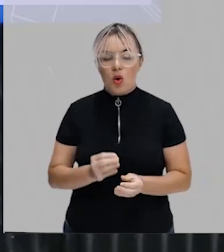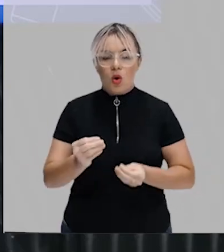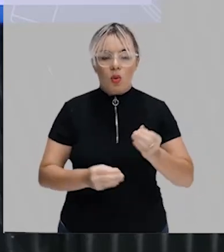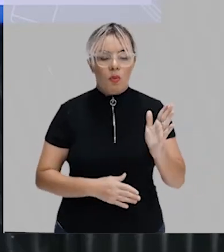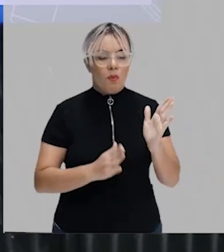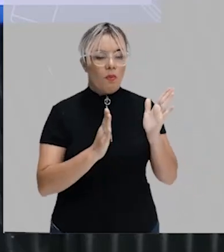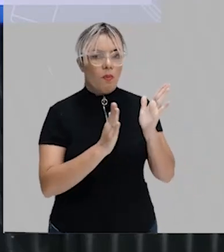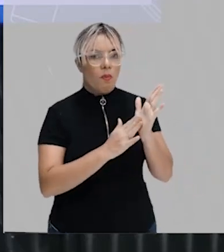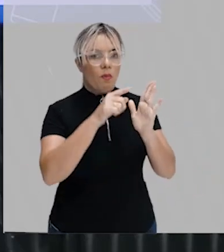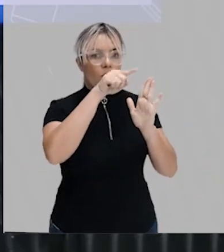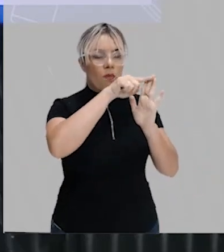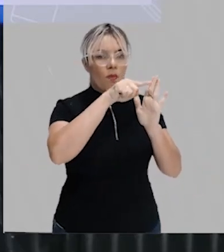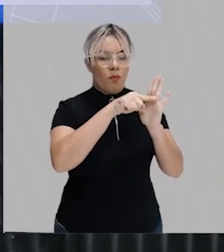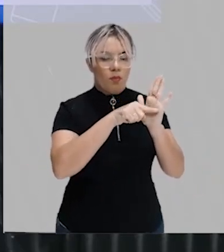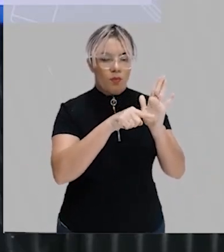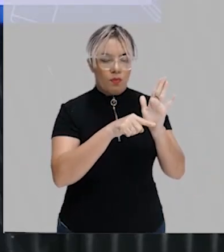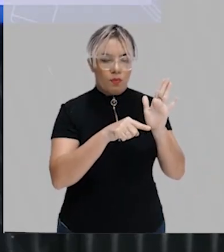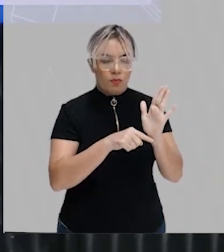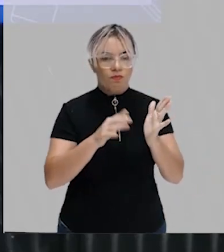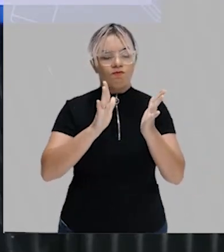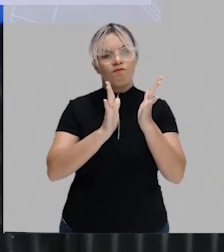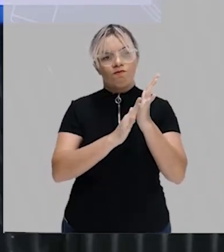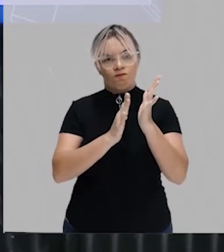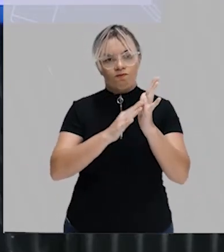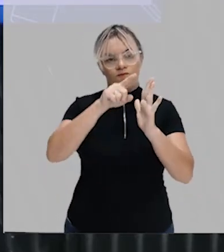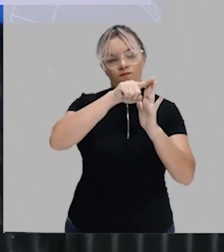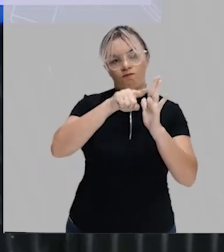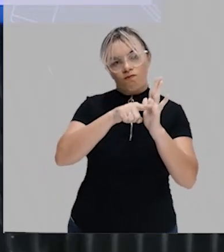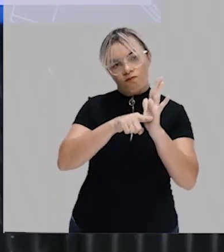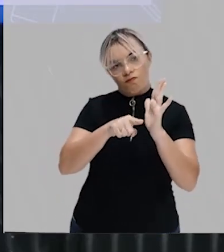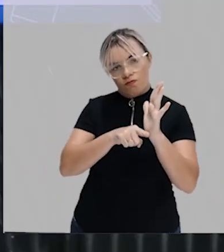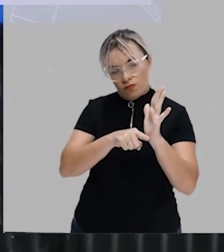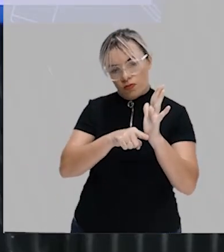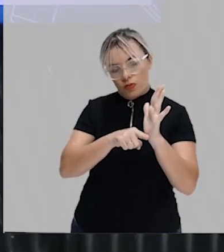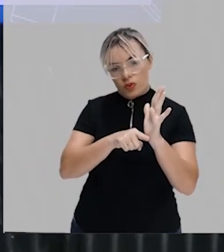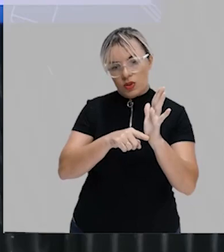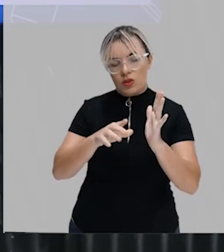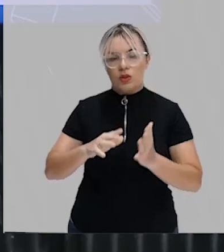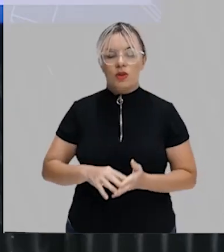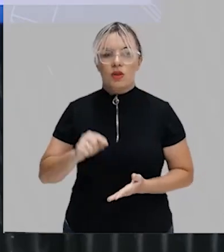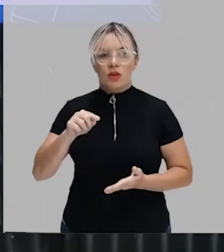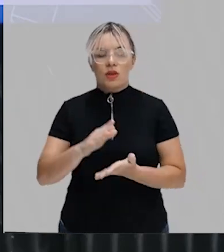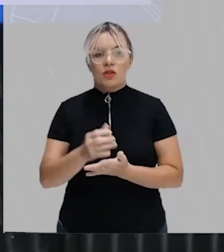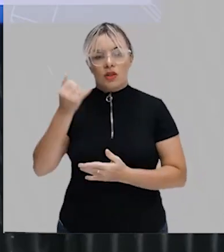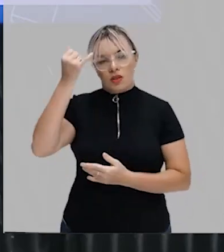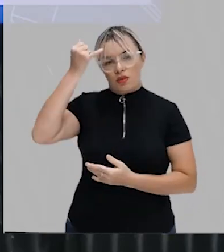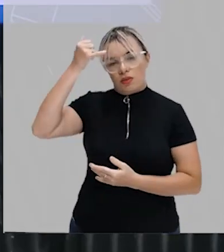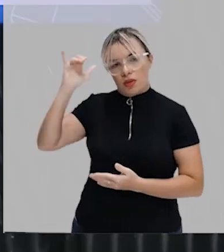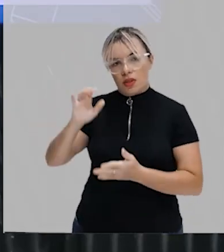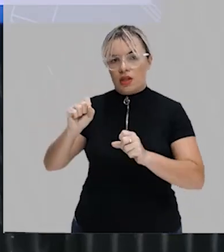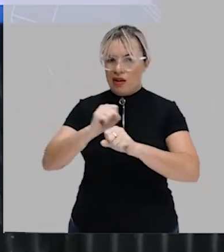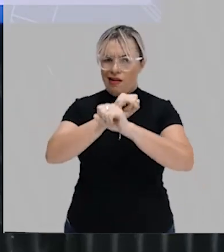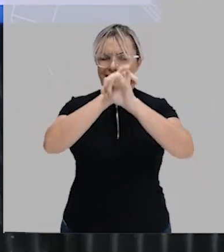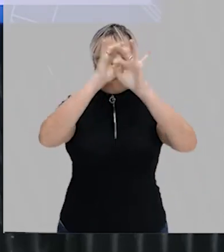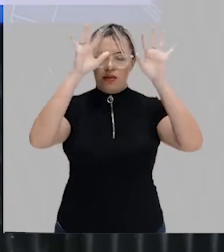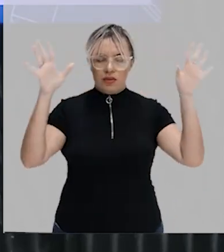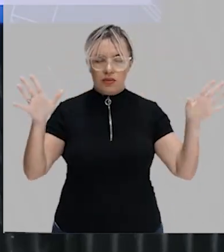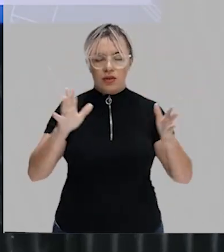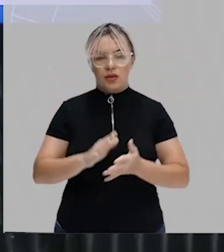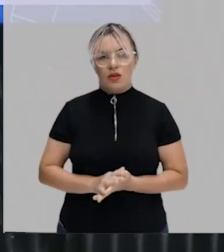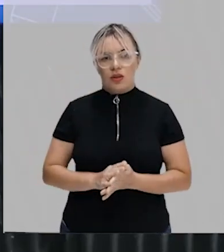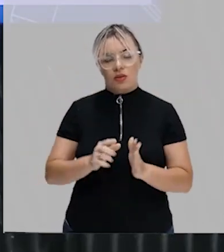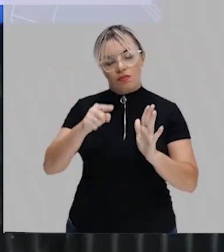colonial. Ele estabelece um pacto colonial. Aquela ideia, é evidente que esse pacto